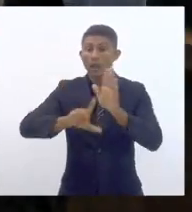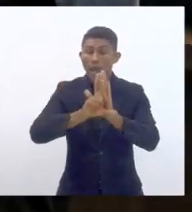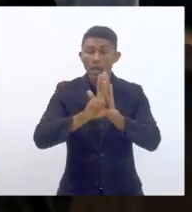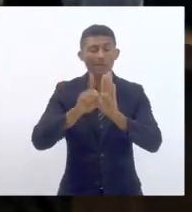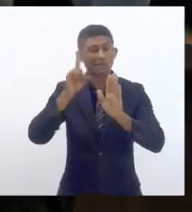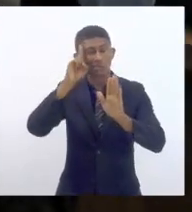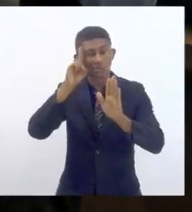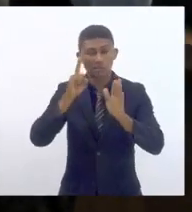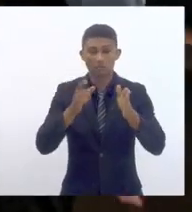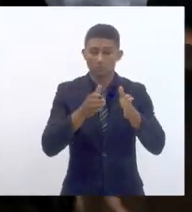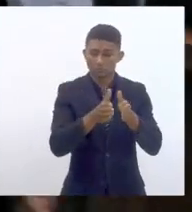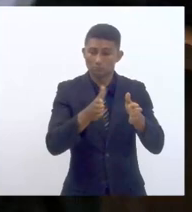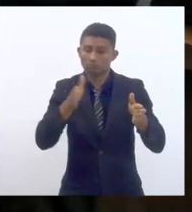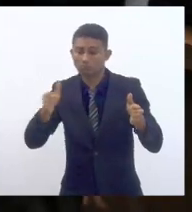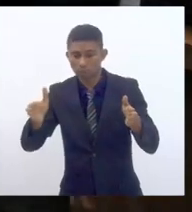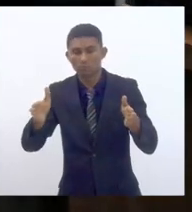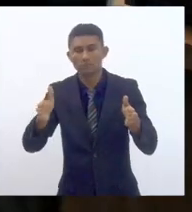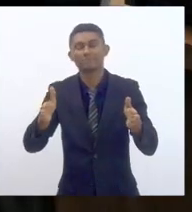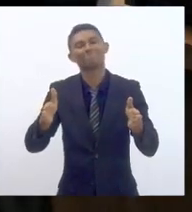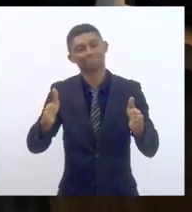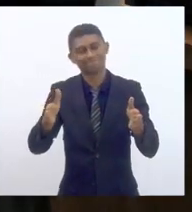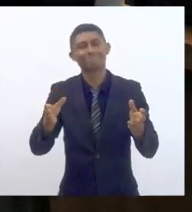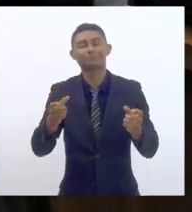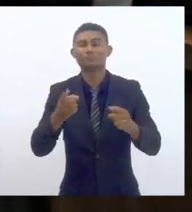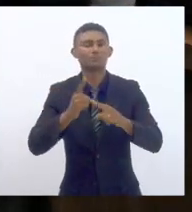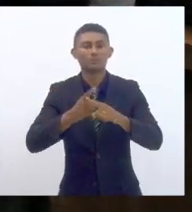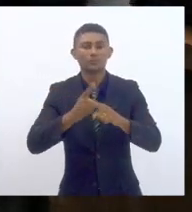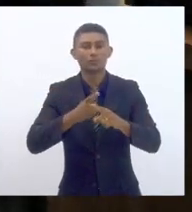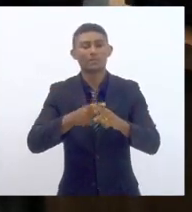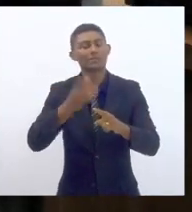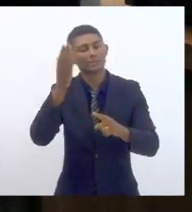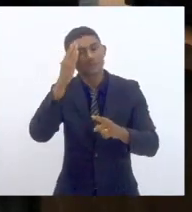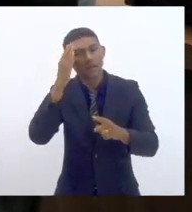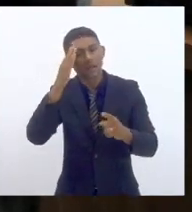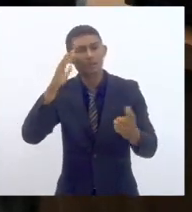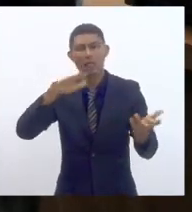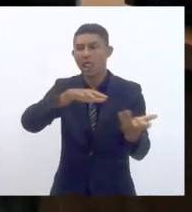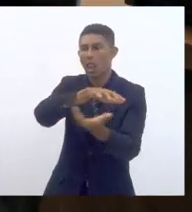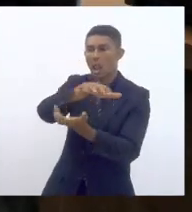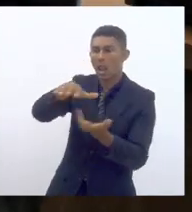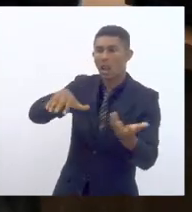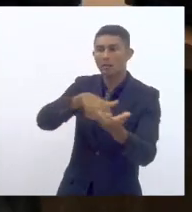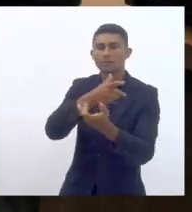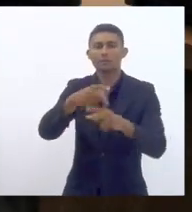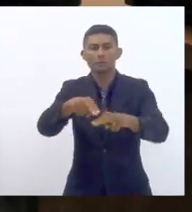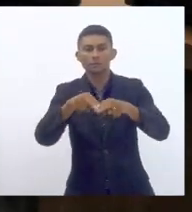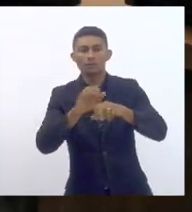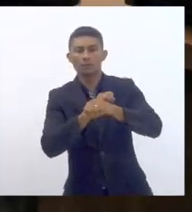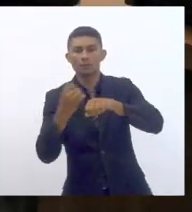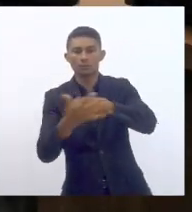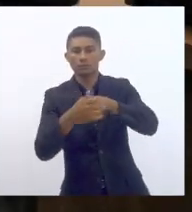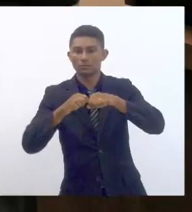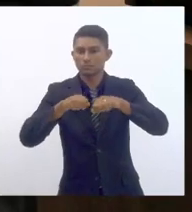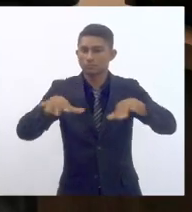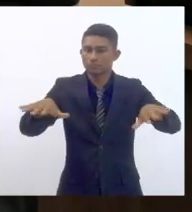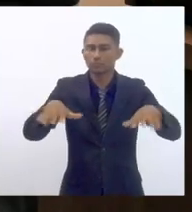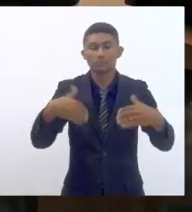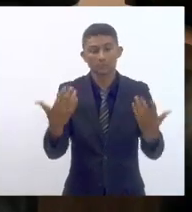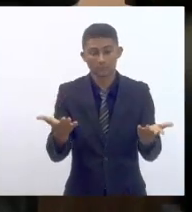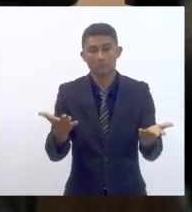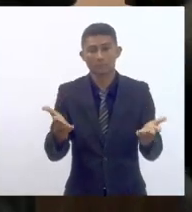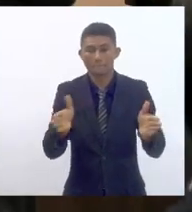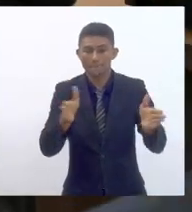que perdura o estado de calamidade em função da pandemia da Covid-19. Dizer que o